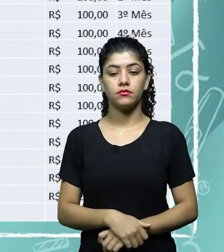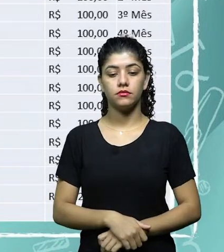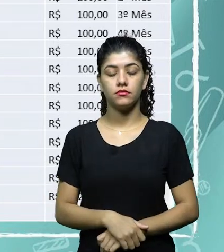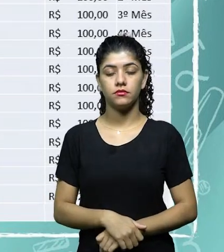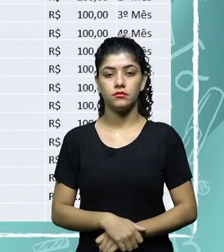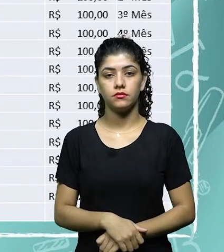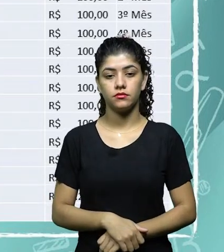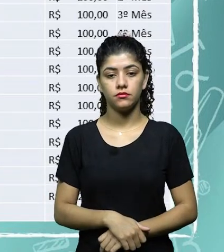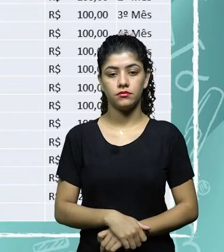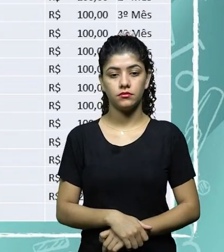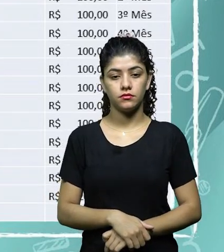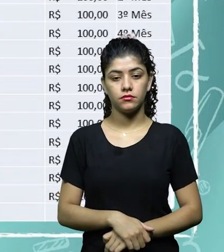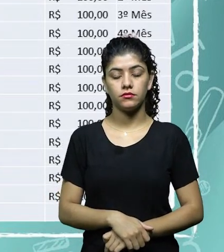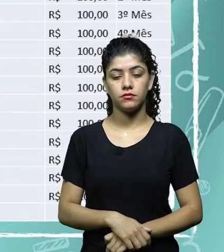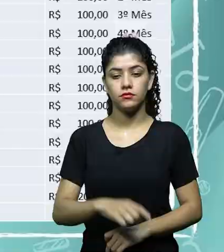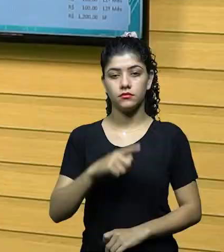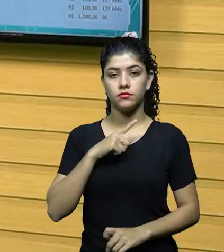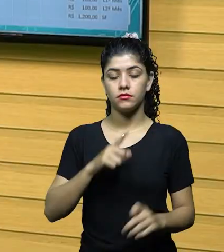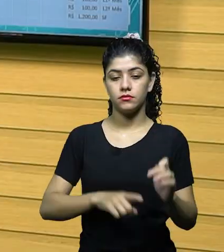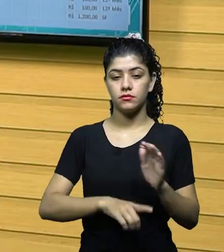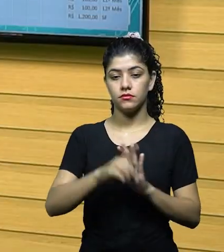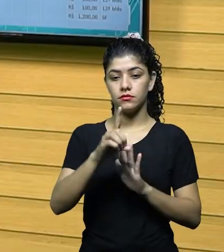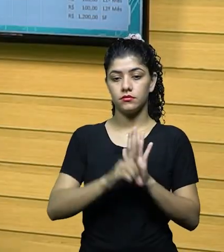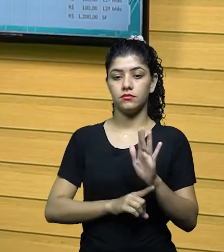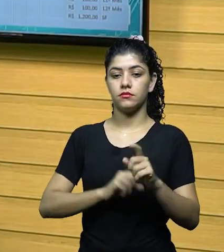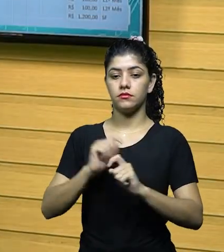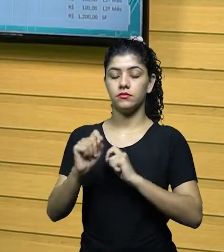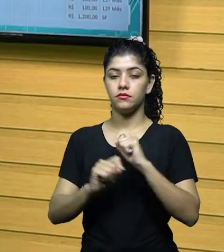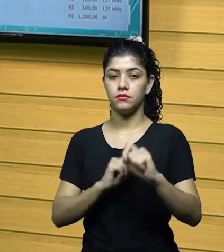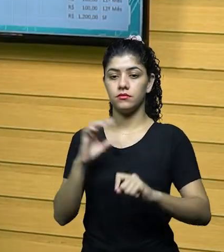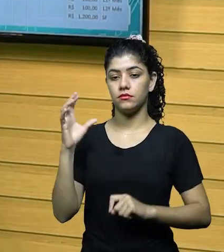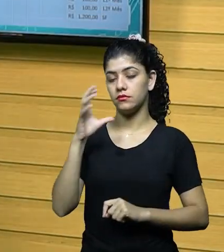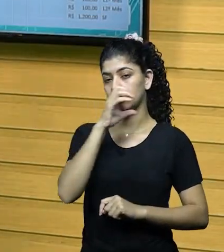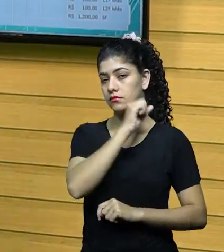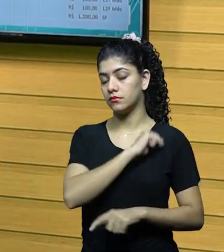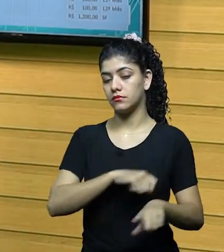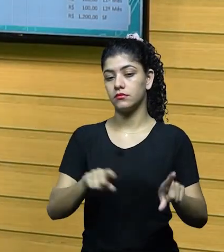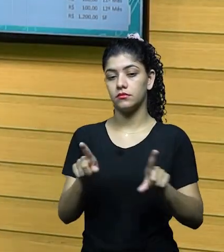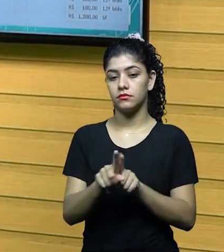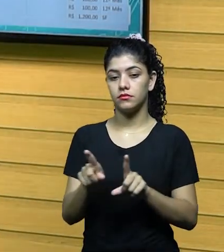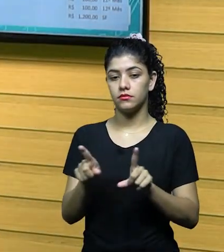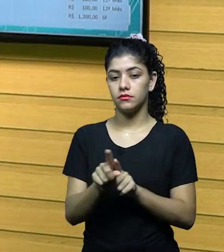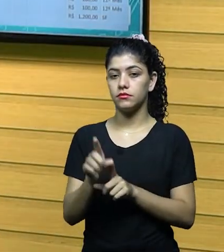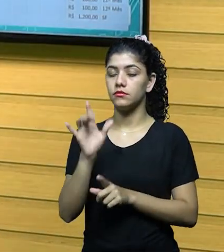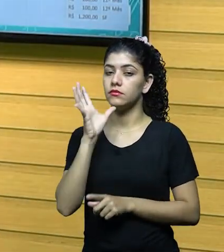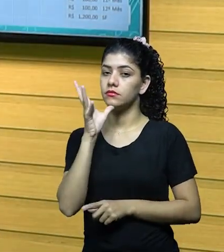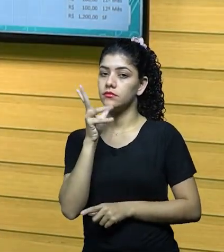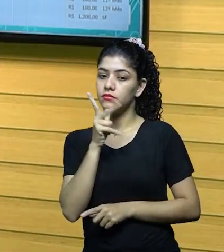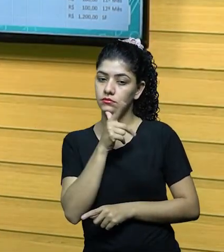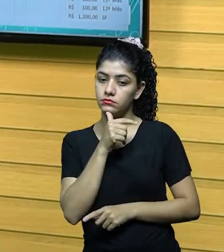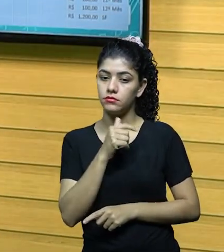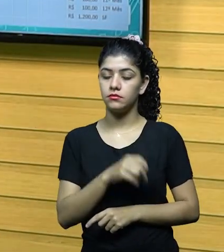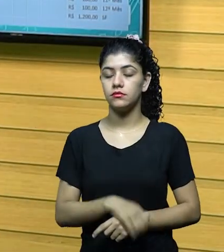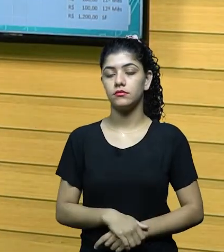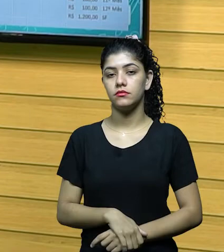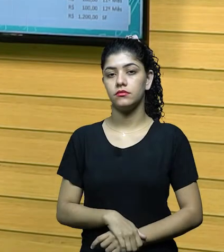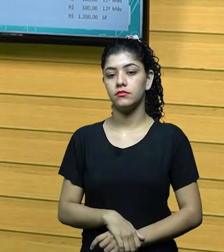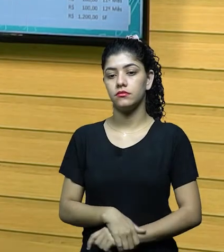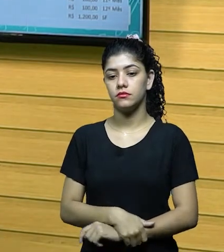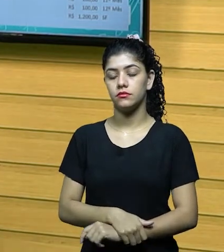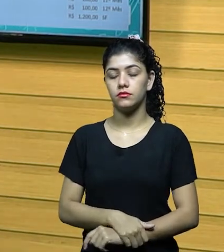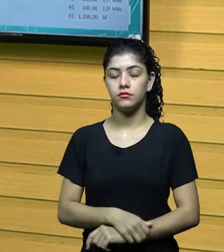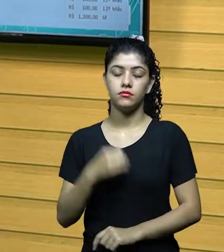quê? Na conta de clientes a receber. Só que ele tem um direito a receber de curto prazo e um direito a receber de longo